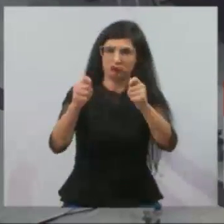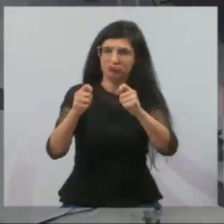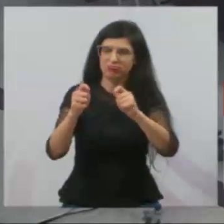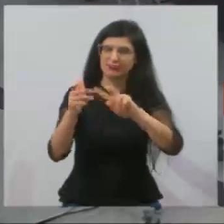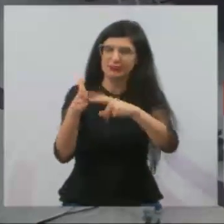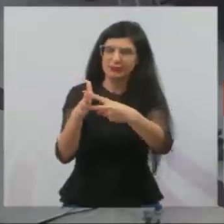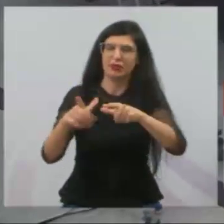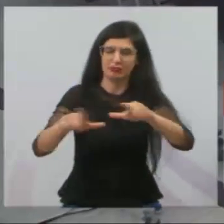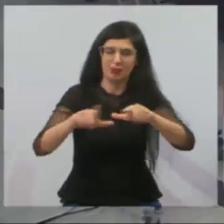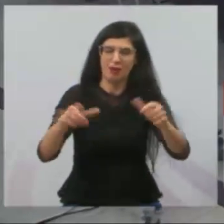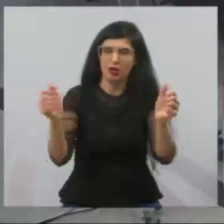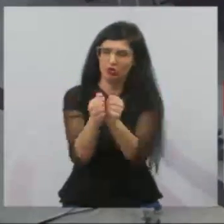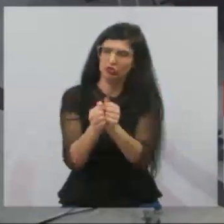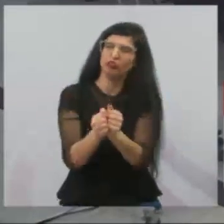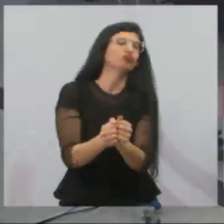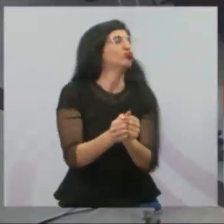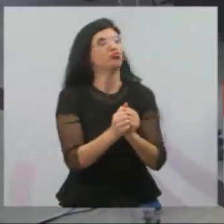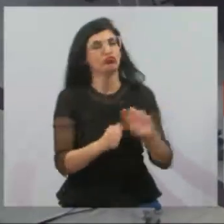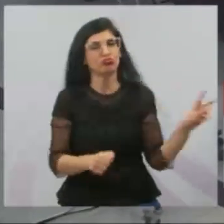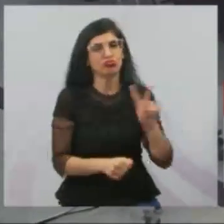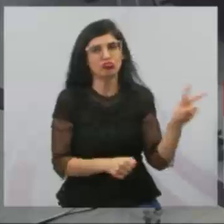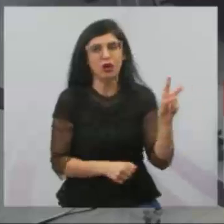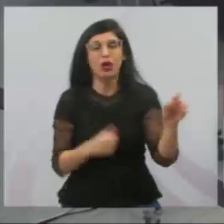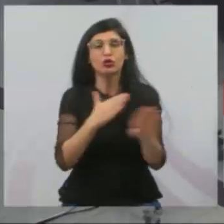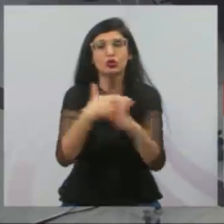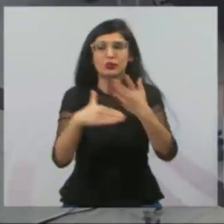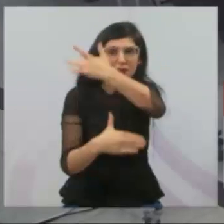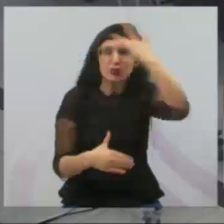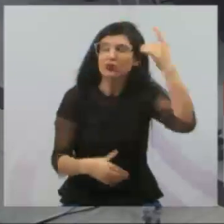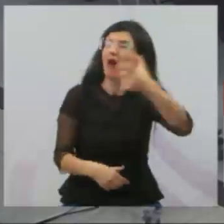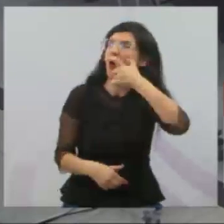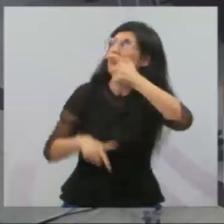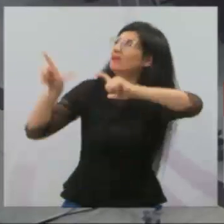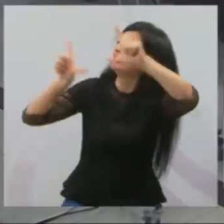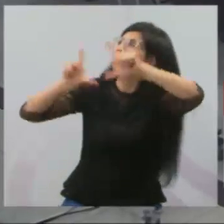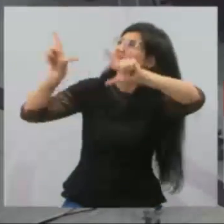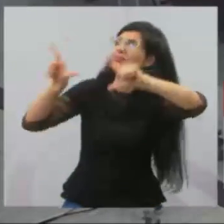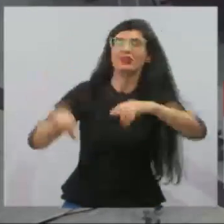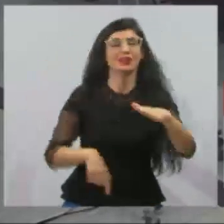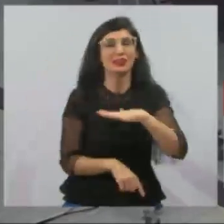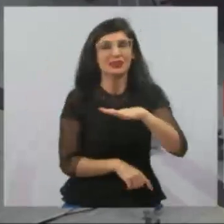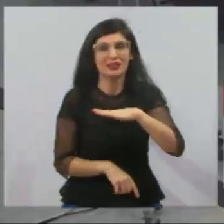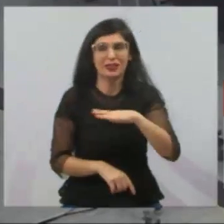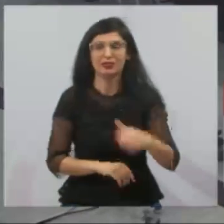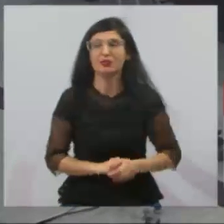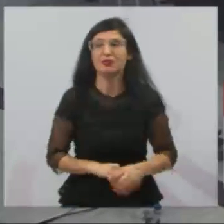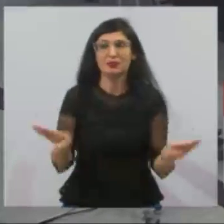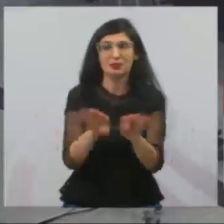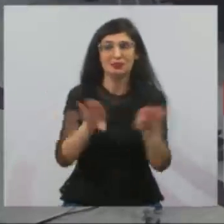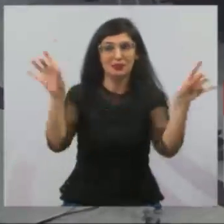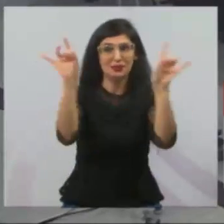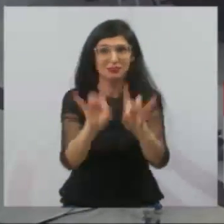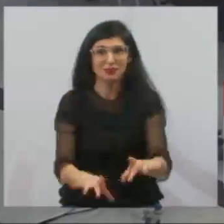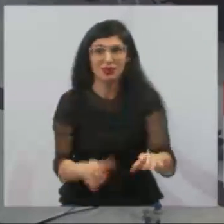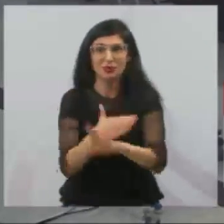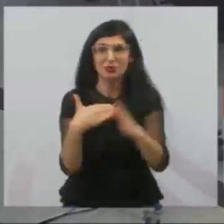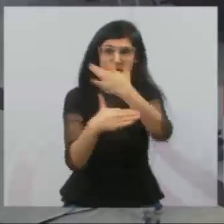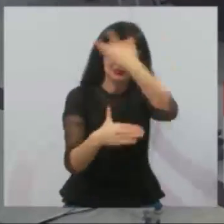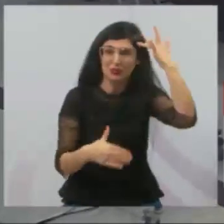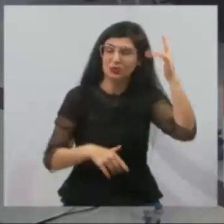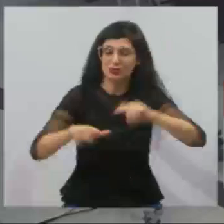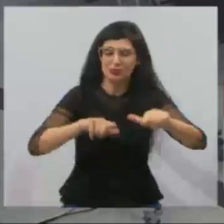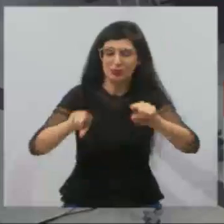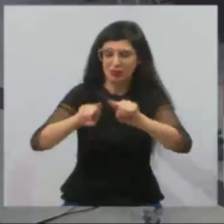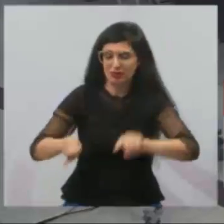nos acompanha pela TV pública da cidade e também, em especial, a todos os servidores da rede